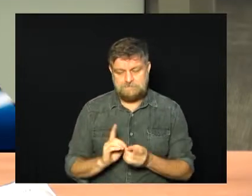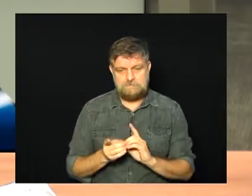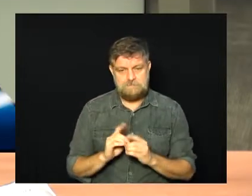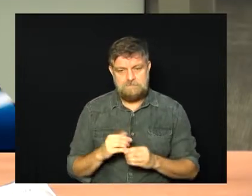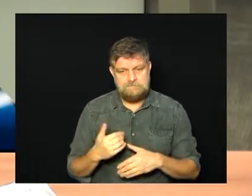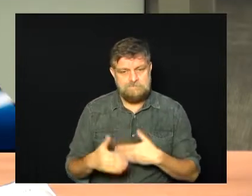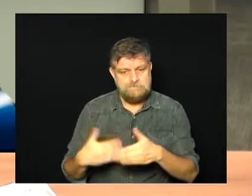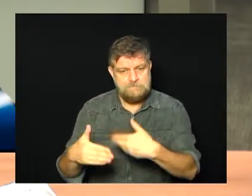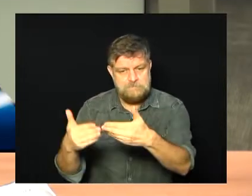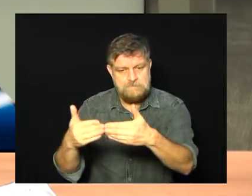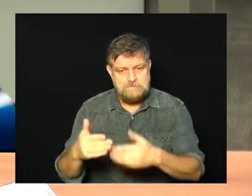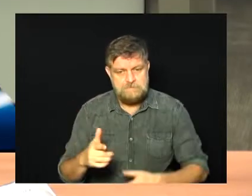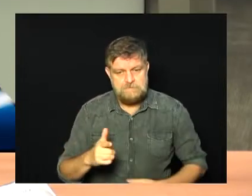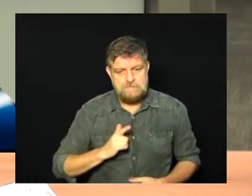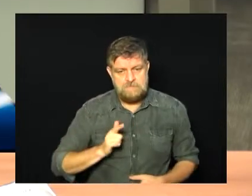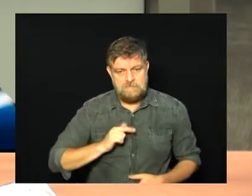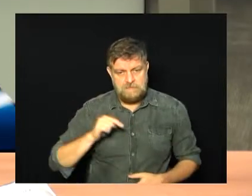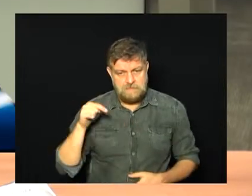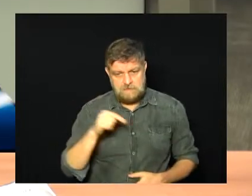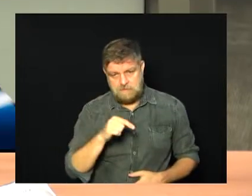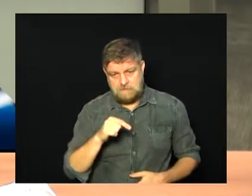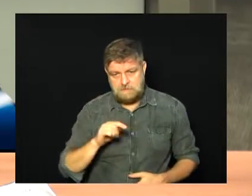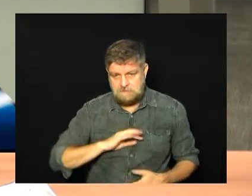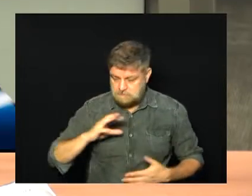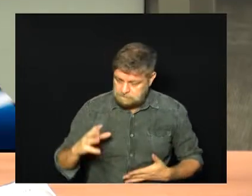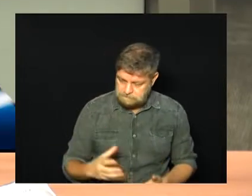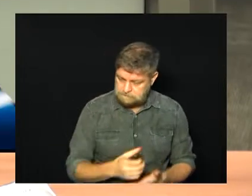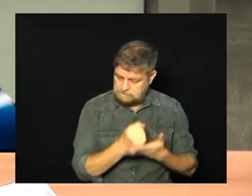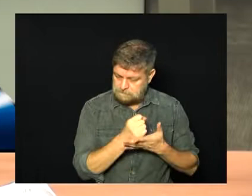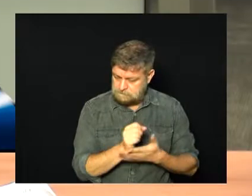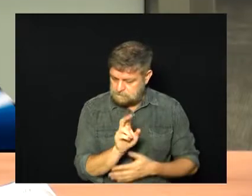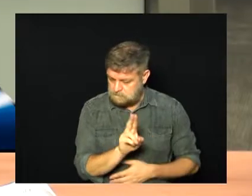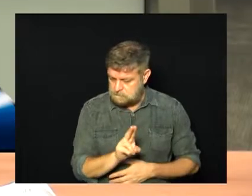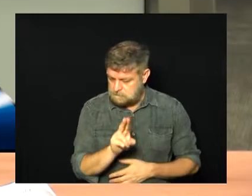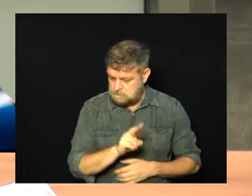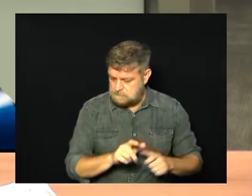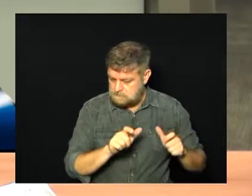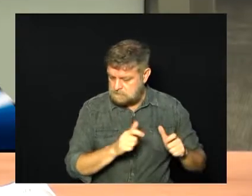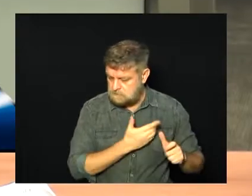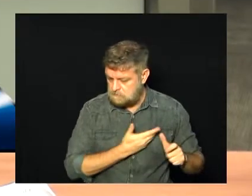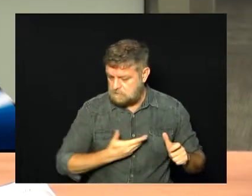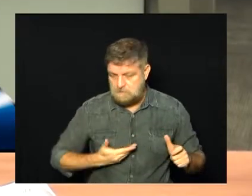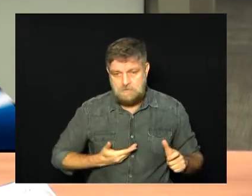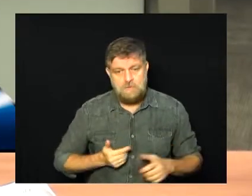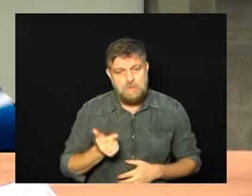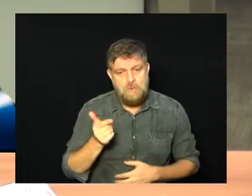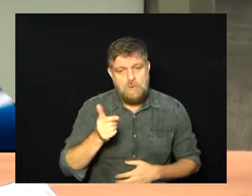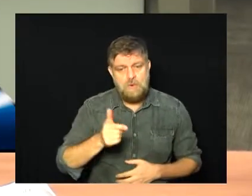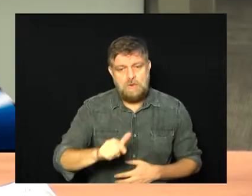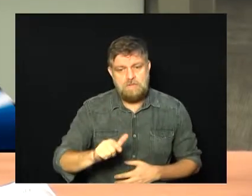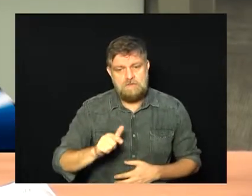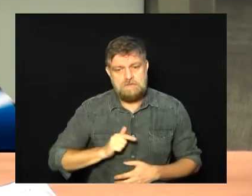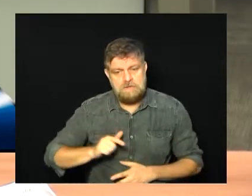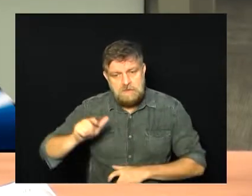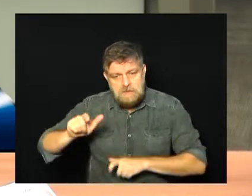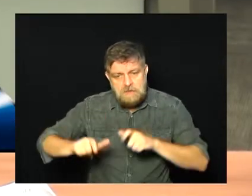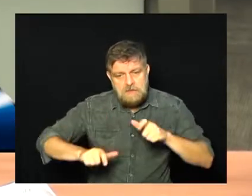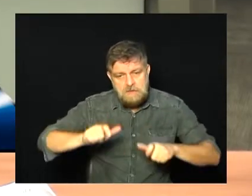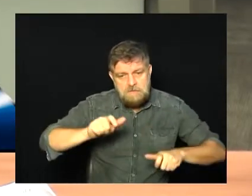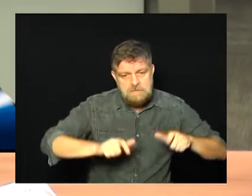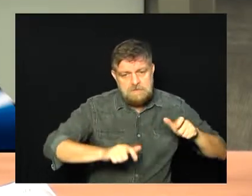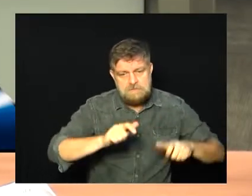e resgatar essa utilização pública, tanto dos moradores do local quanto